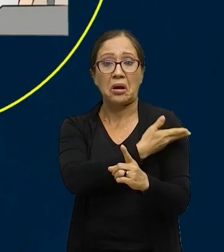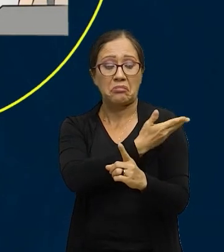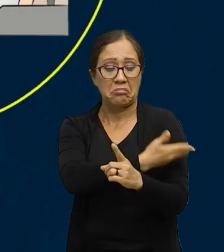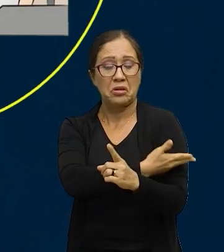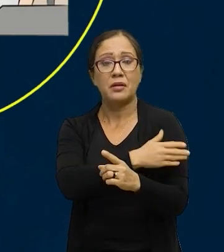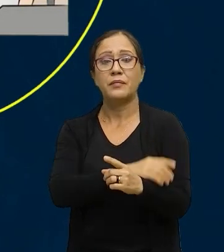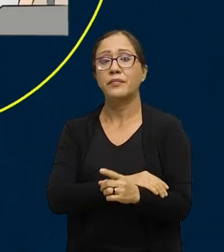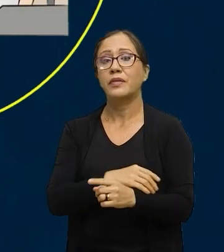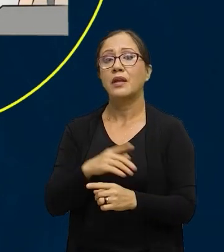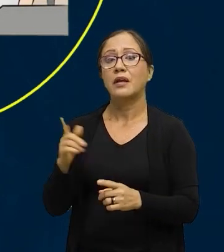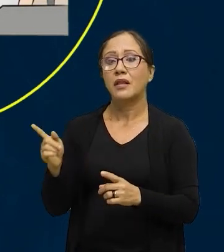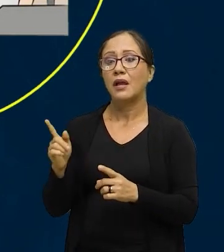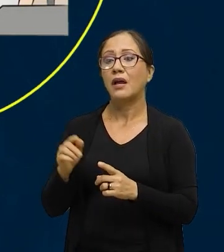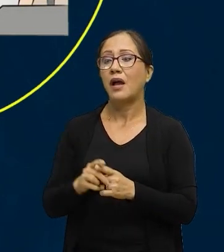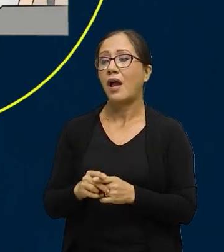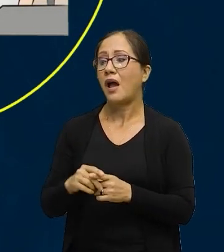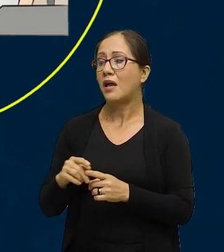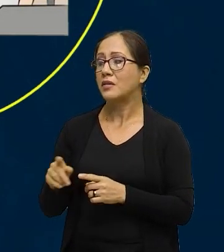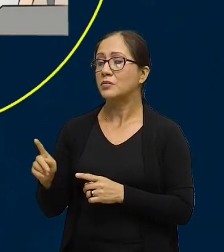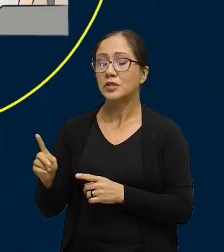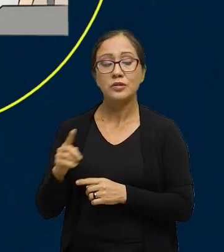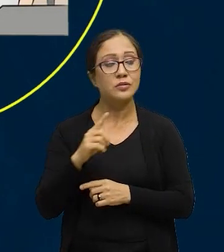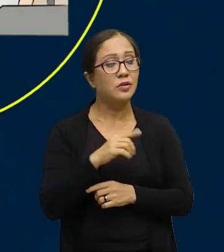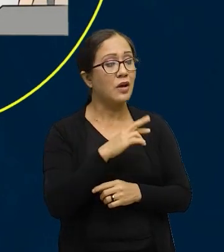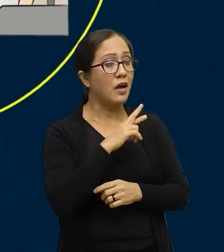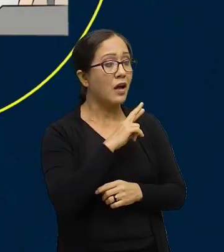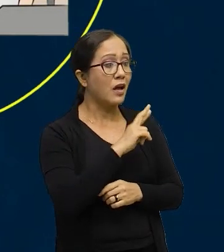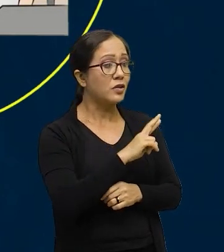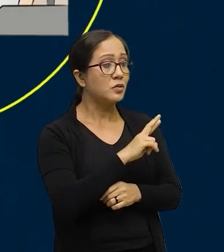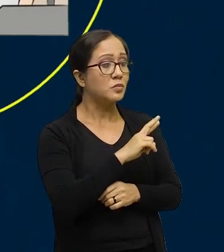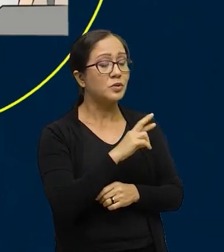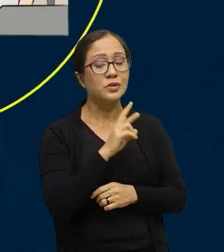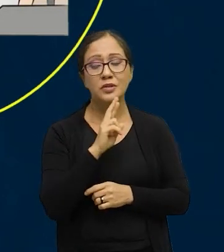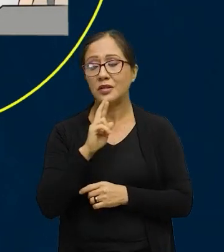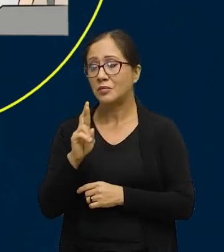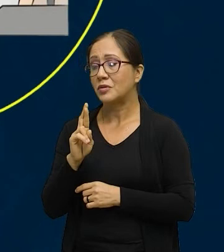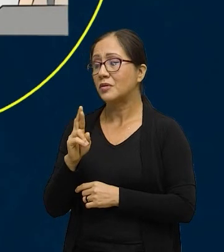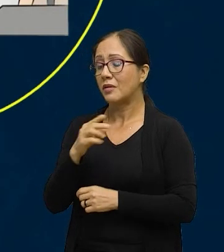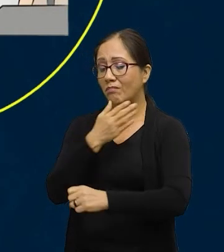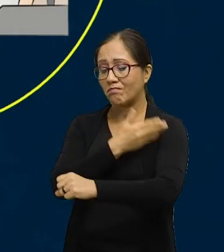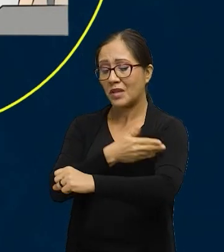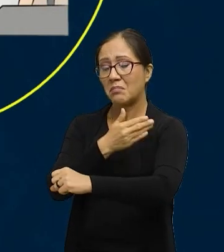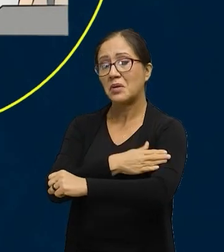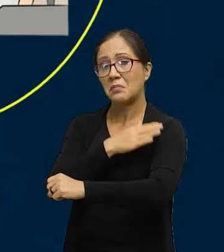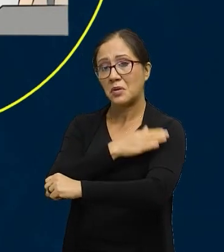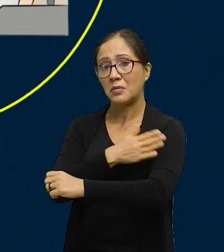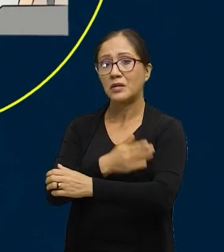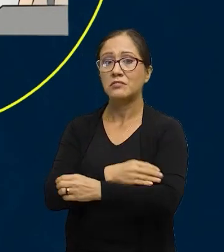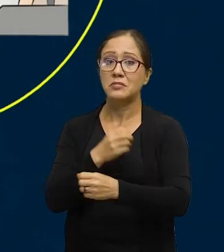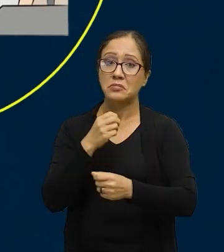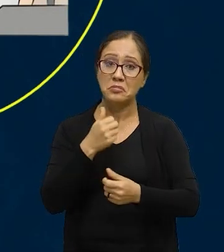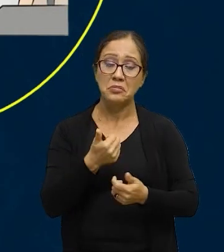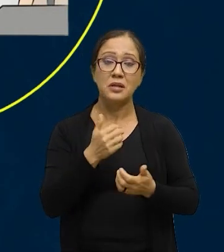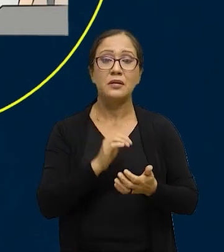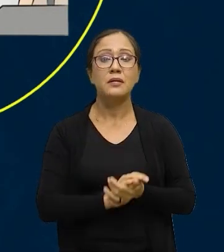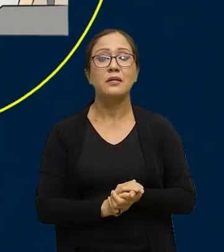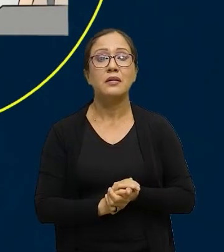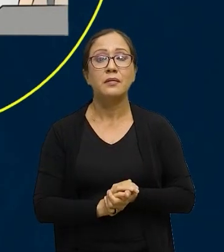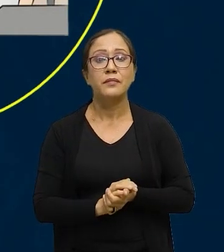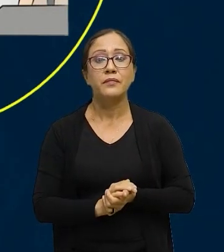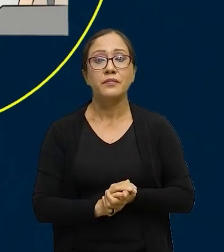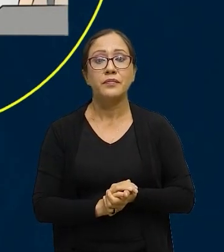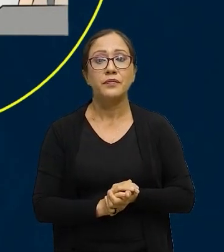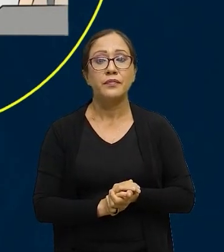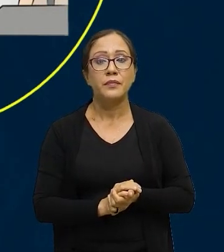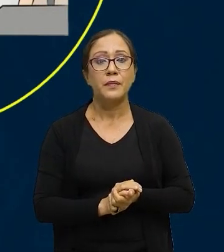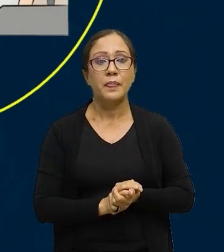Na segunda, ele responde para ela, eu quebrei meu braço. E aí, tudo bem. Normal, a gente